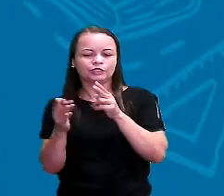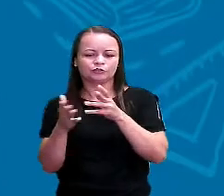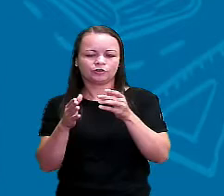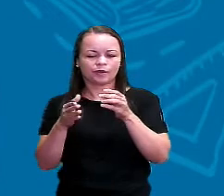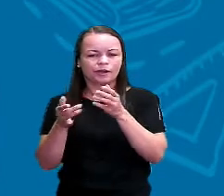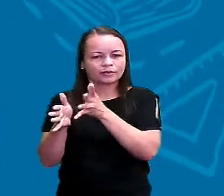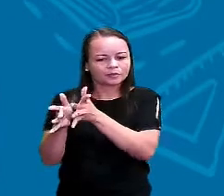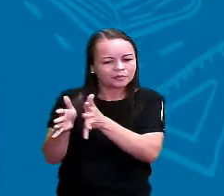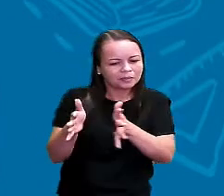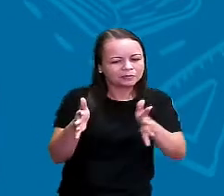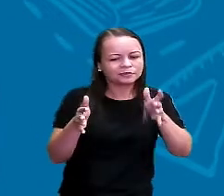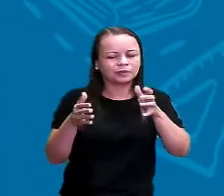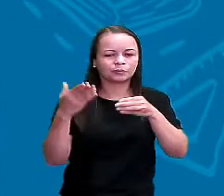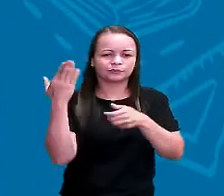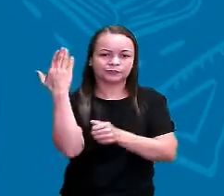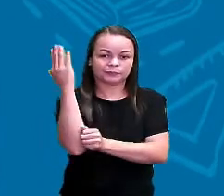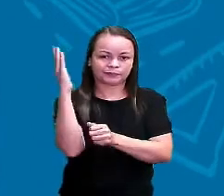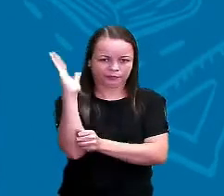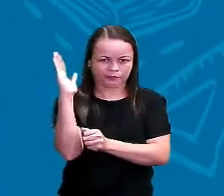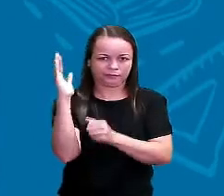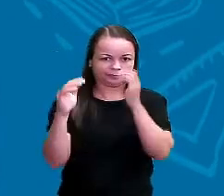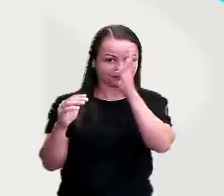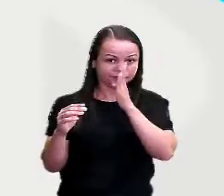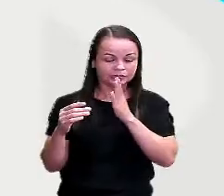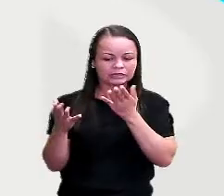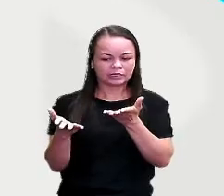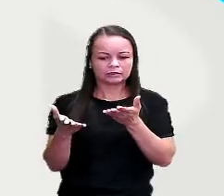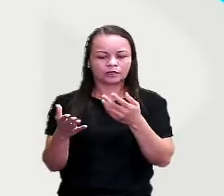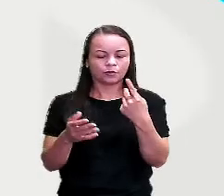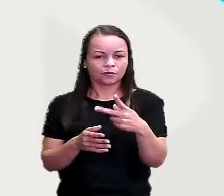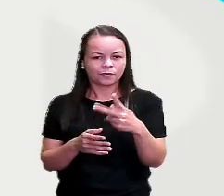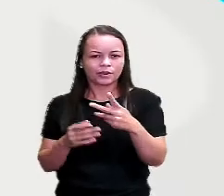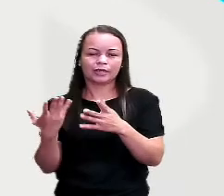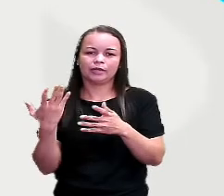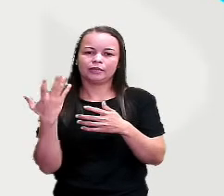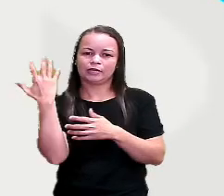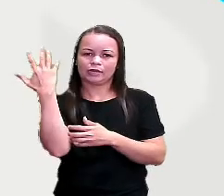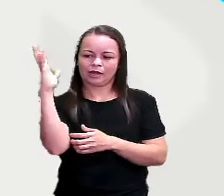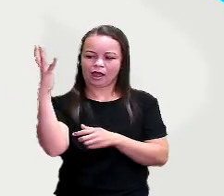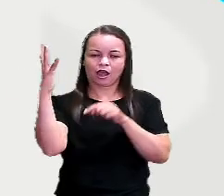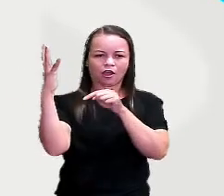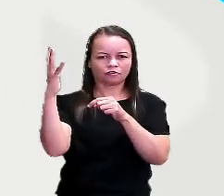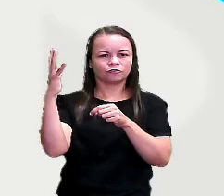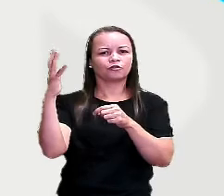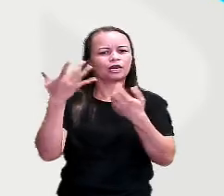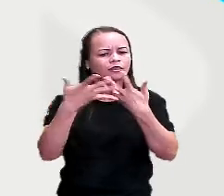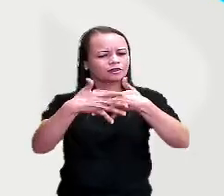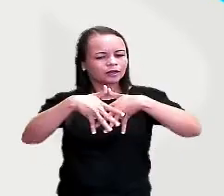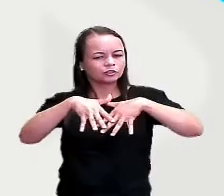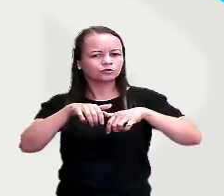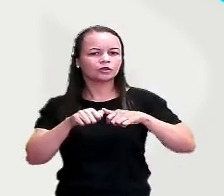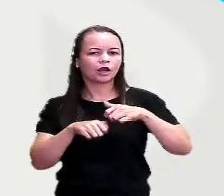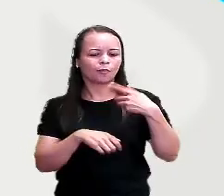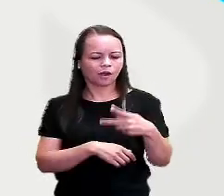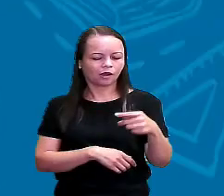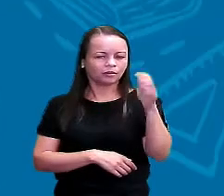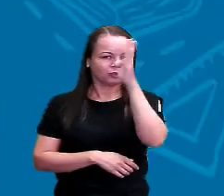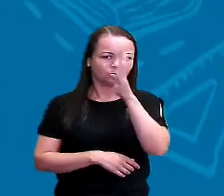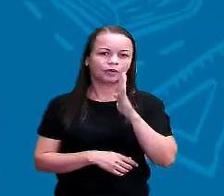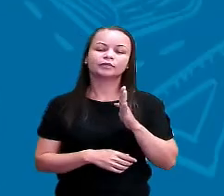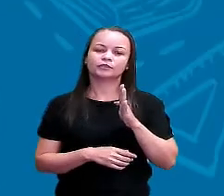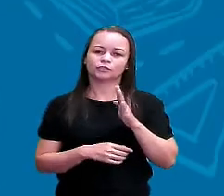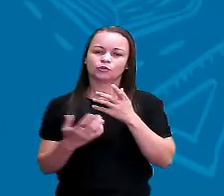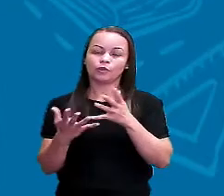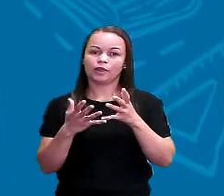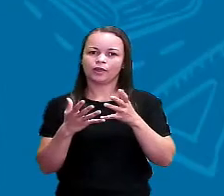pau-brasil, né? O que é que acontecia? O pau-brasil, ele era uma riqueza natural e nativa aqui do Brasil. Ele era encontrado